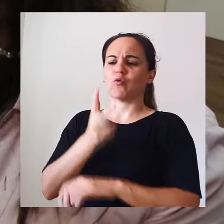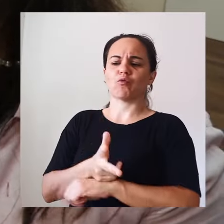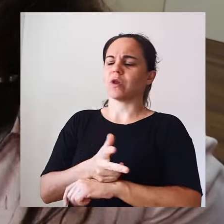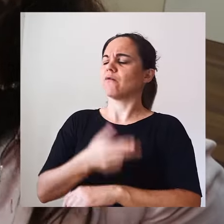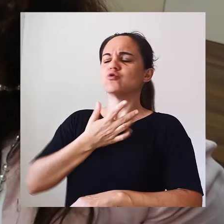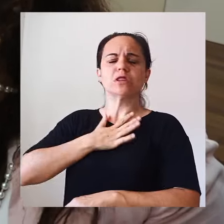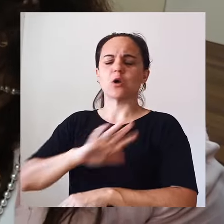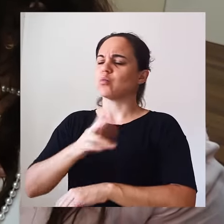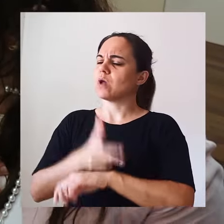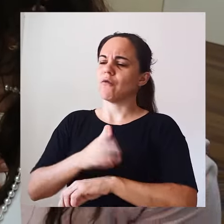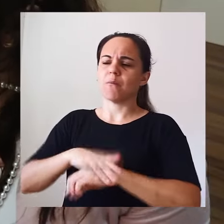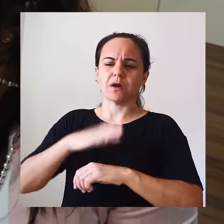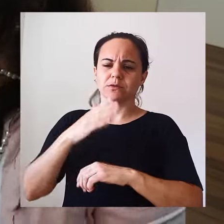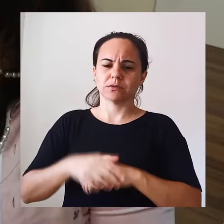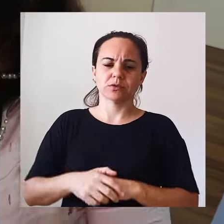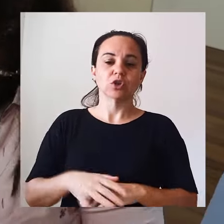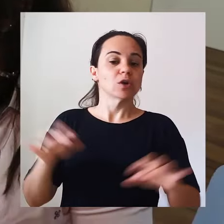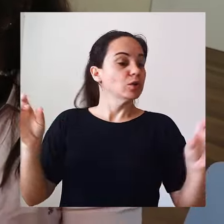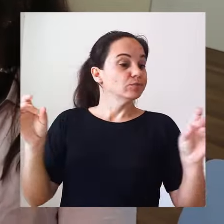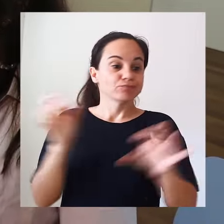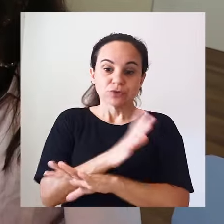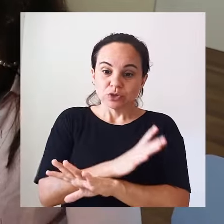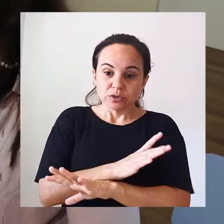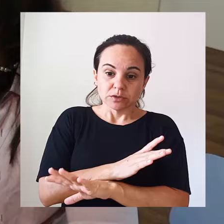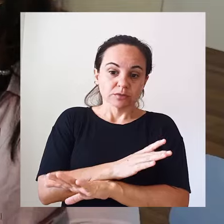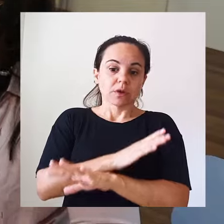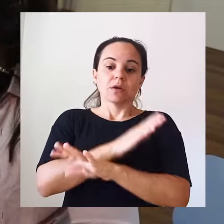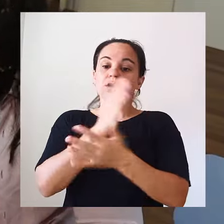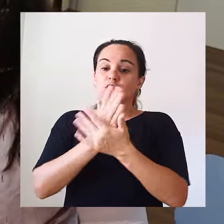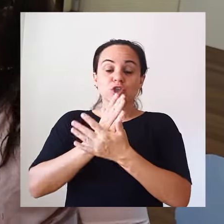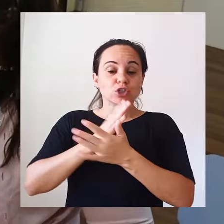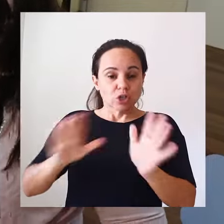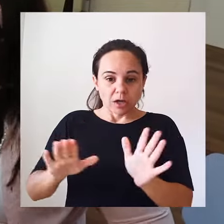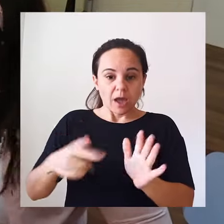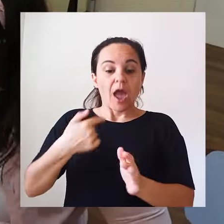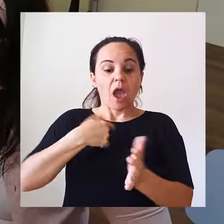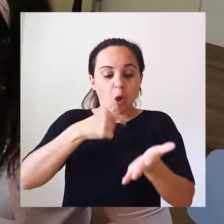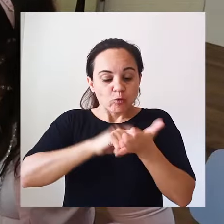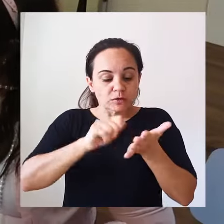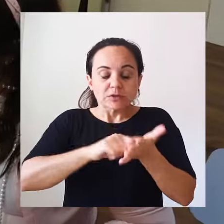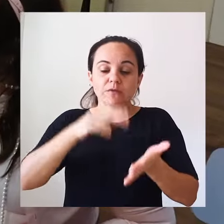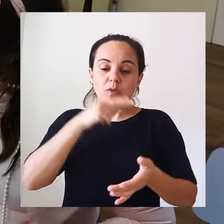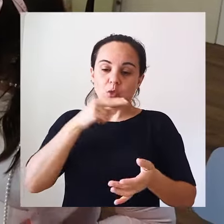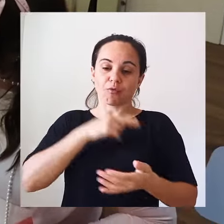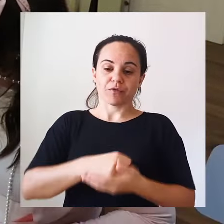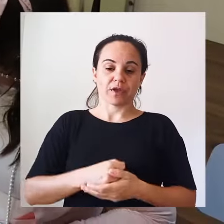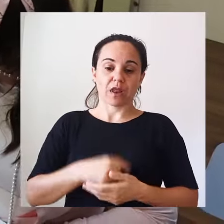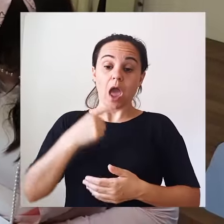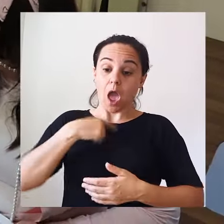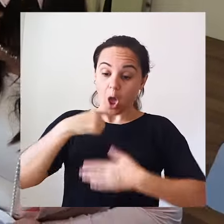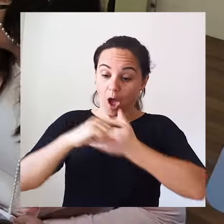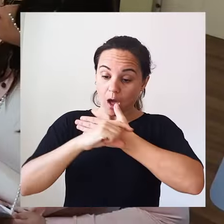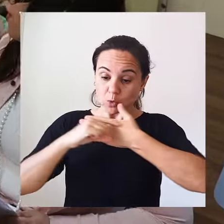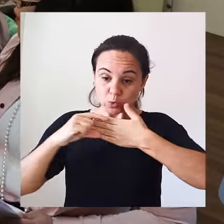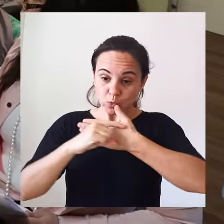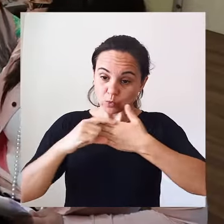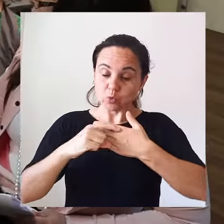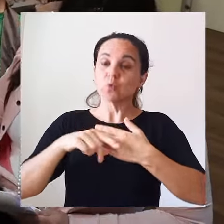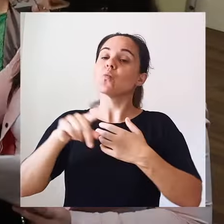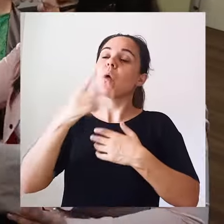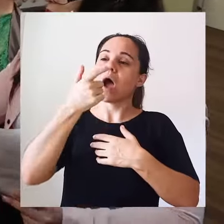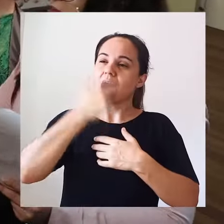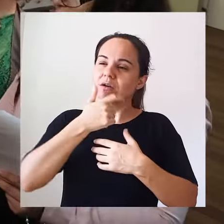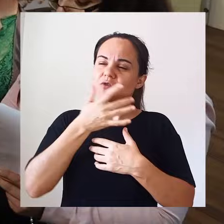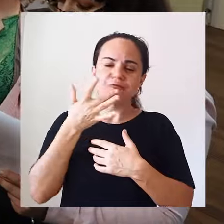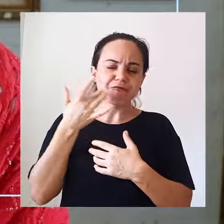Chega! Fui eu que escrevi a novela. Vocês acham que é fácil escrever novela, hein? Acham? Sim. Continuemos então.